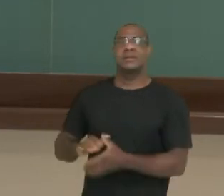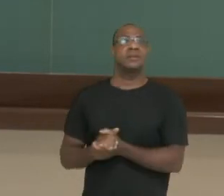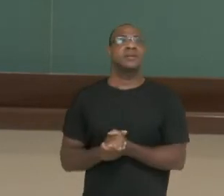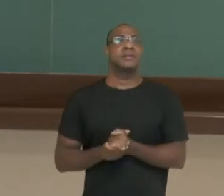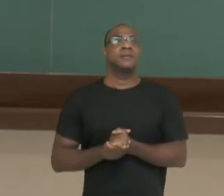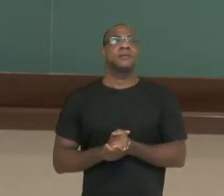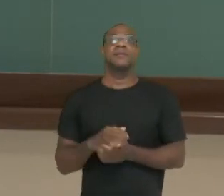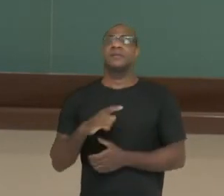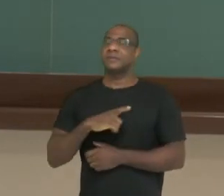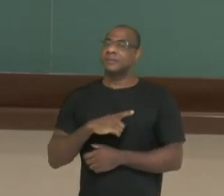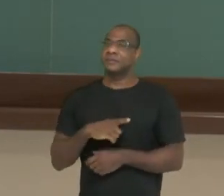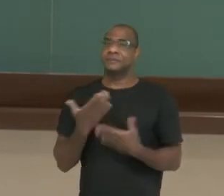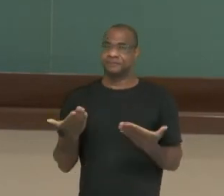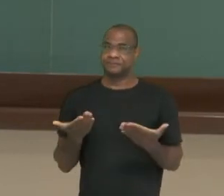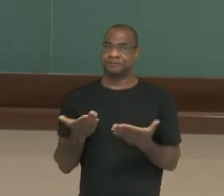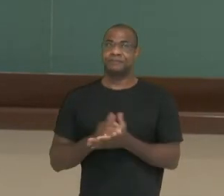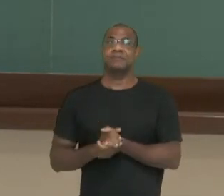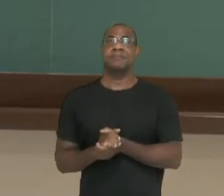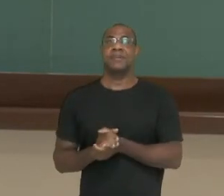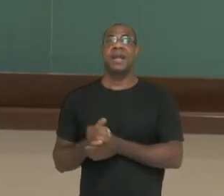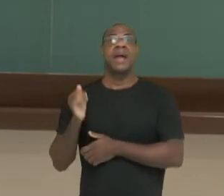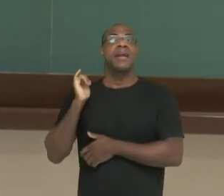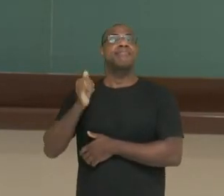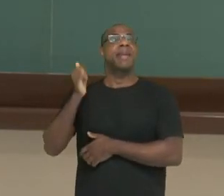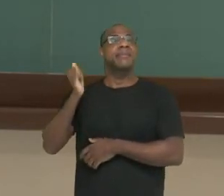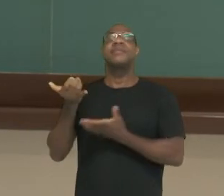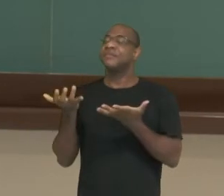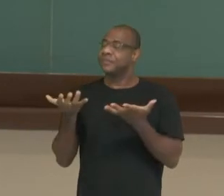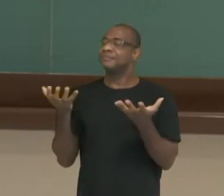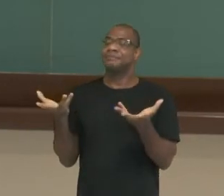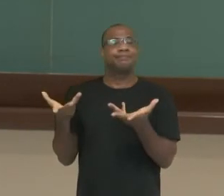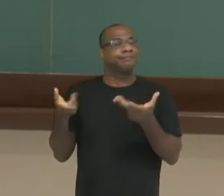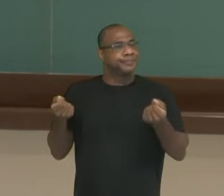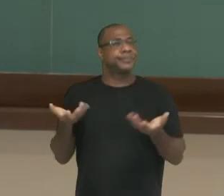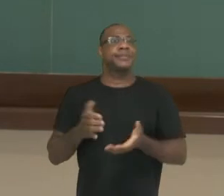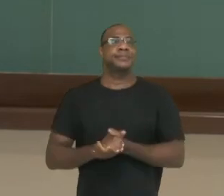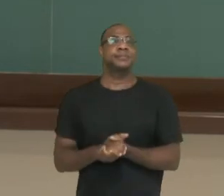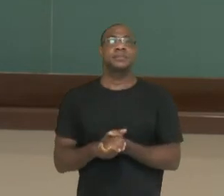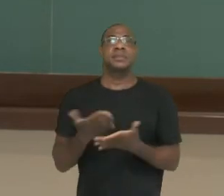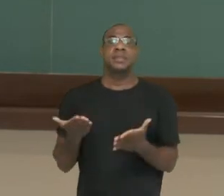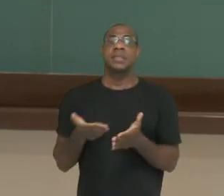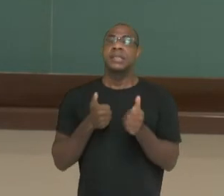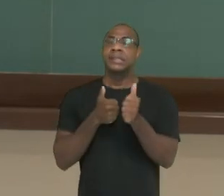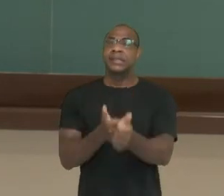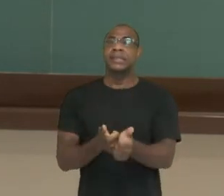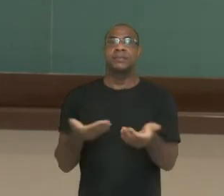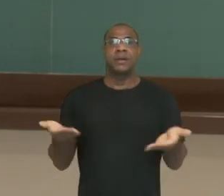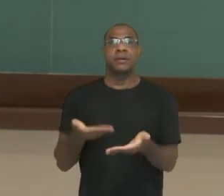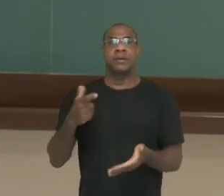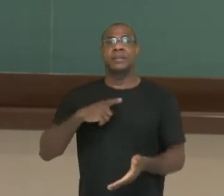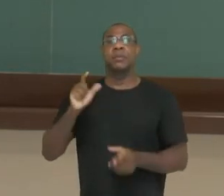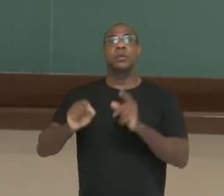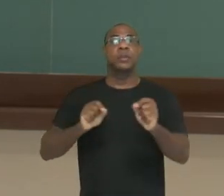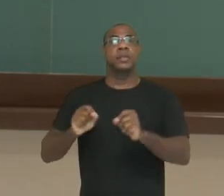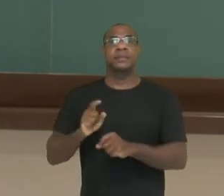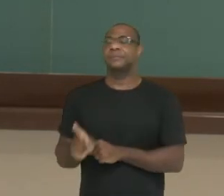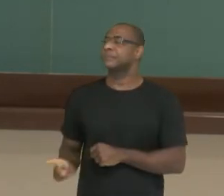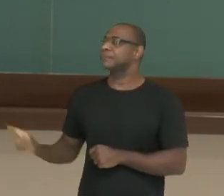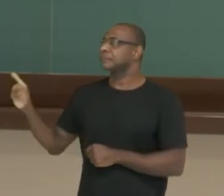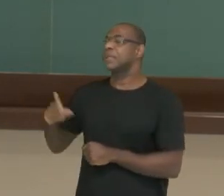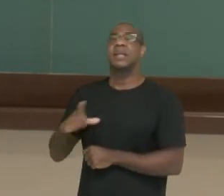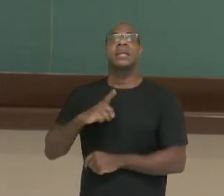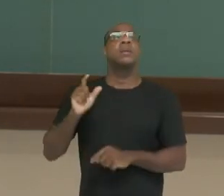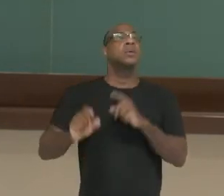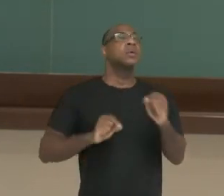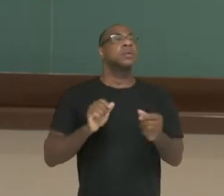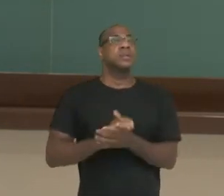nisso. Percebeu? Ótimo. Então, seguindo essa linha, o que nós temos aqui? Nós temos